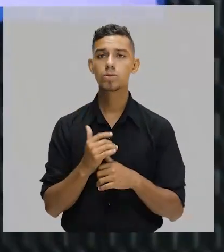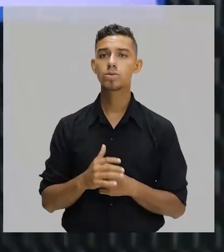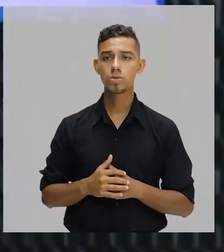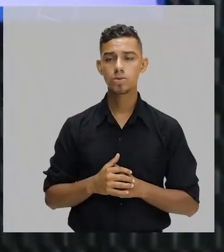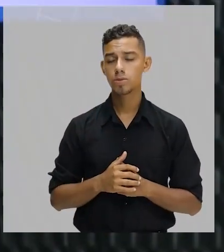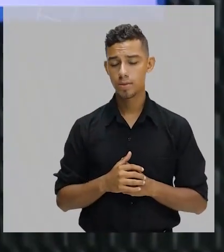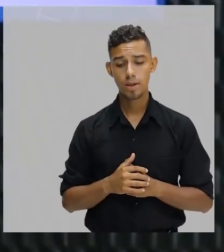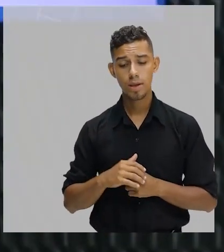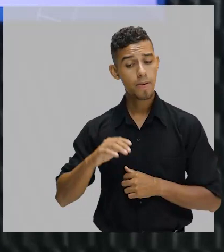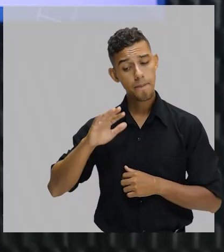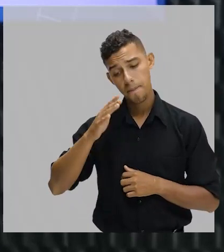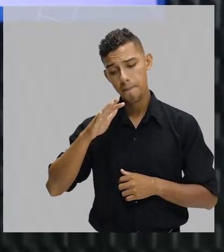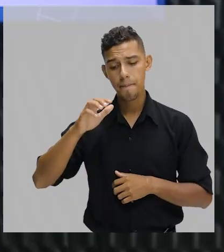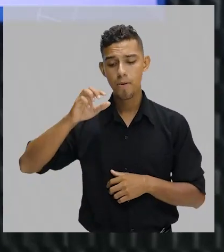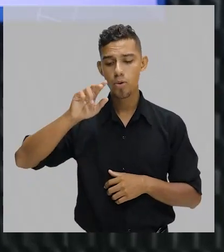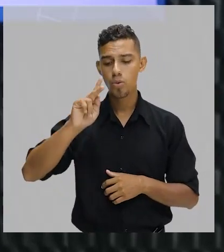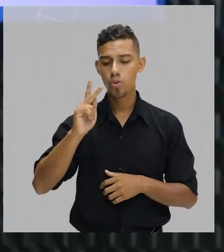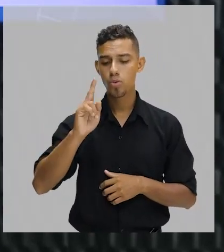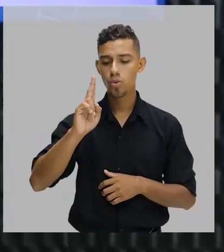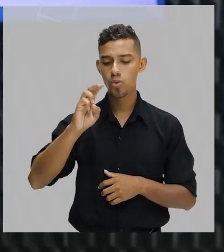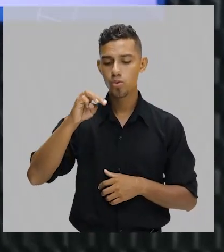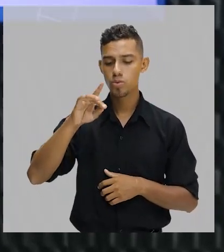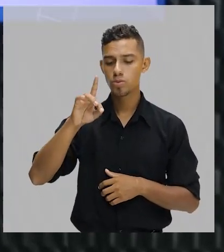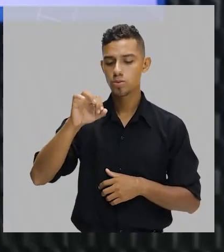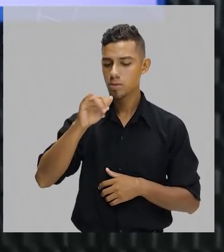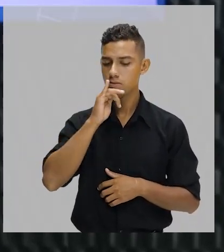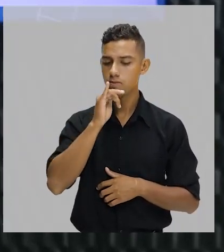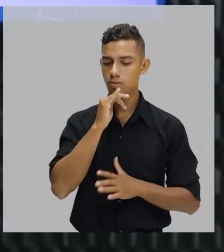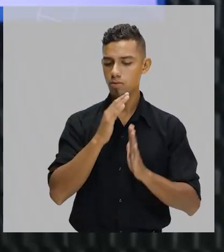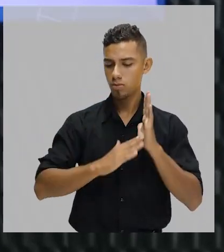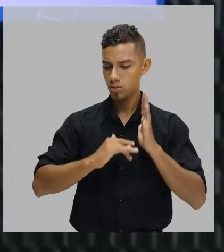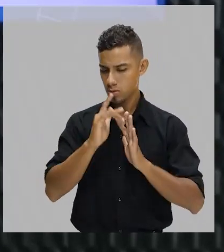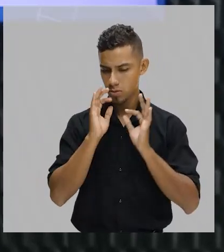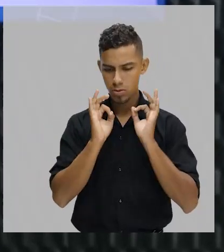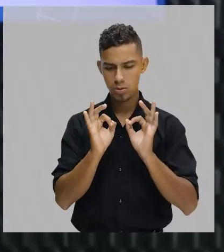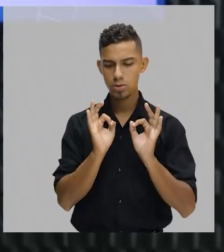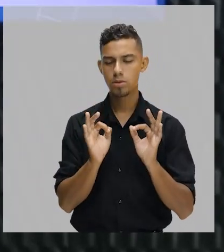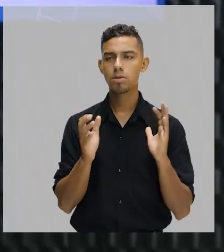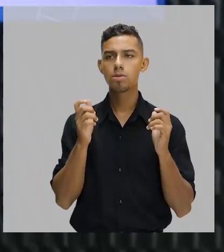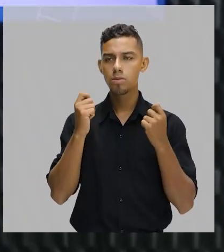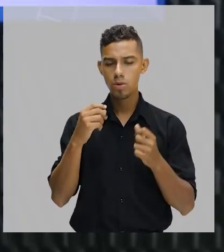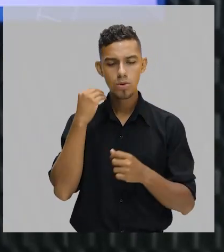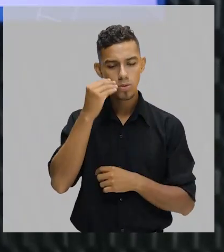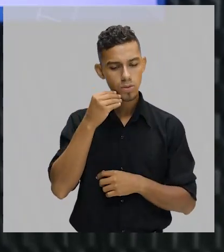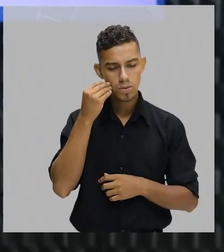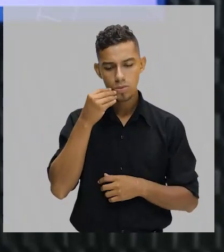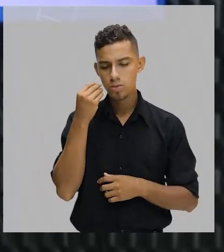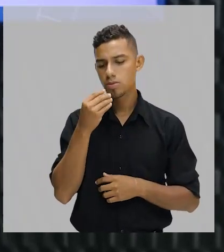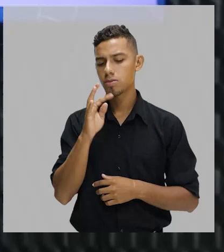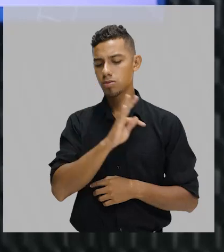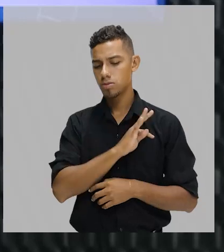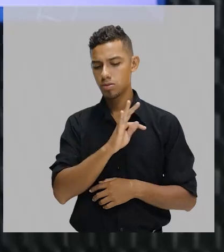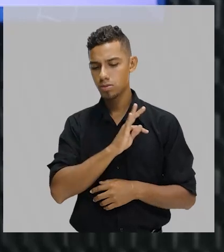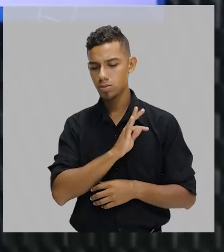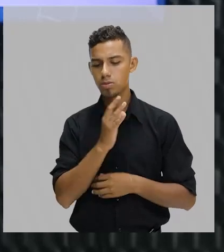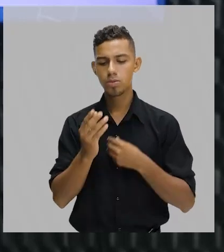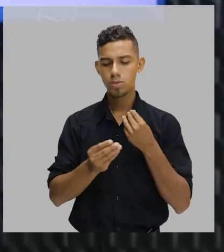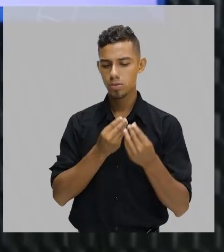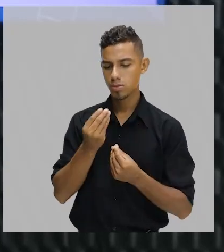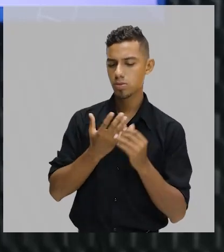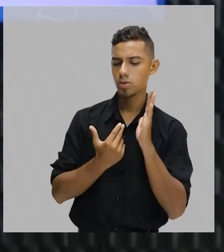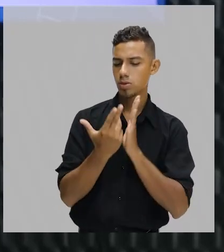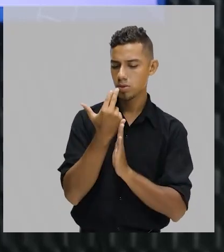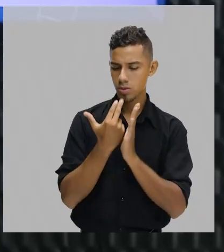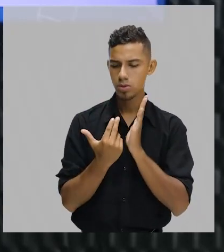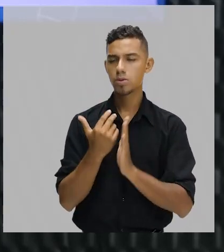úmido, não é molhado, e espalhar a tinta. Fica um efeito fantástico. Experimentem. Depois você pode utilizar técnicas mistas, contornar com um desenho